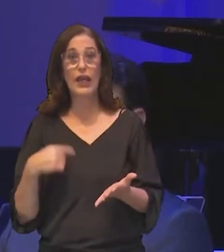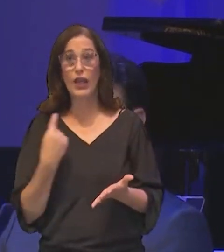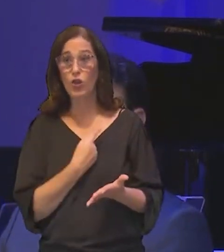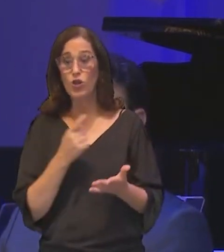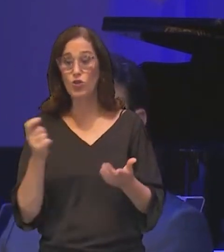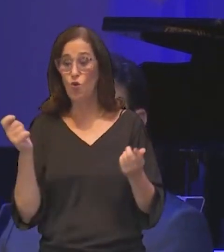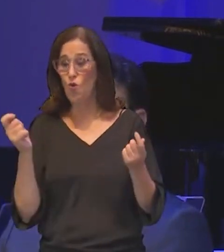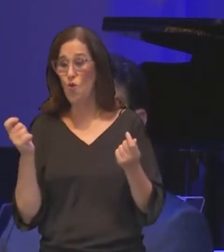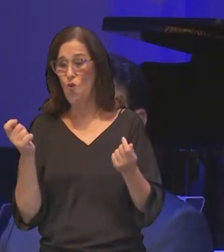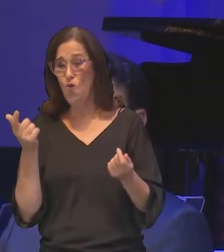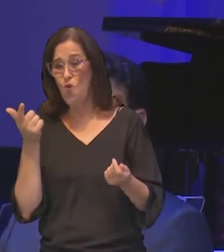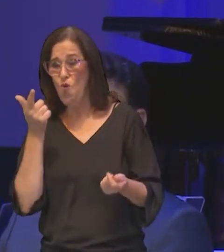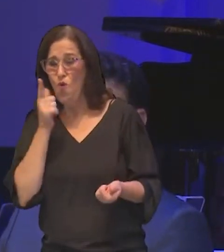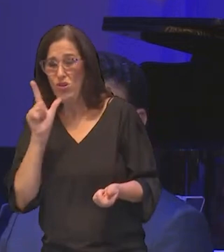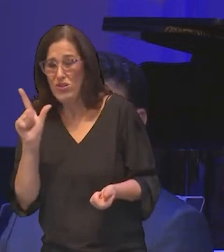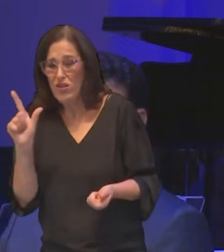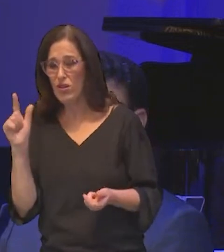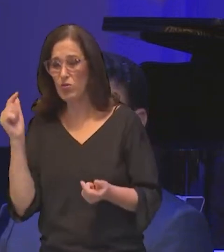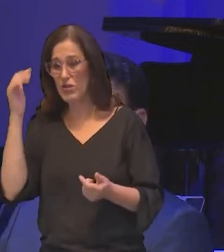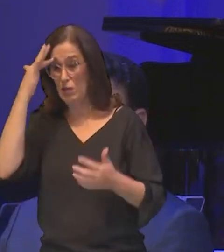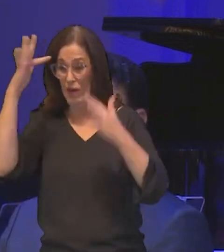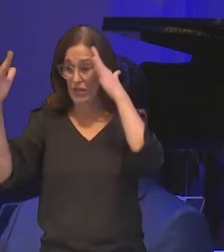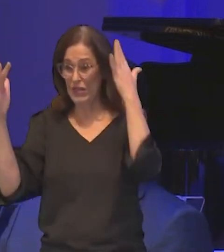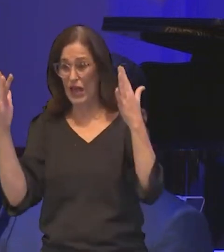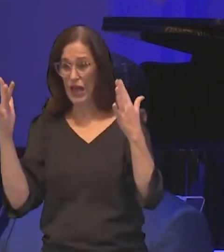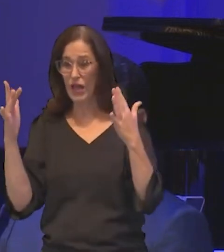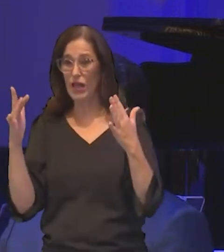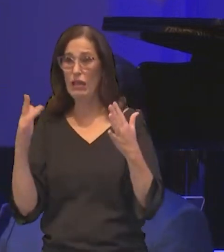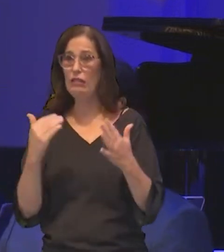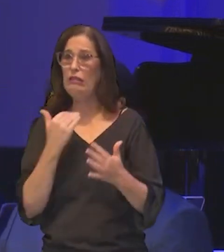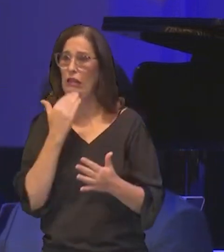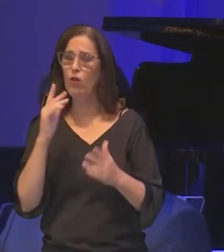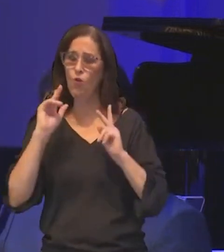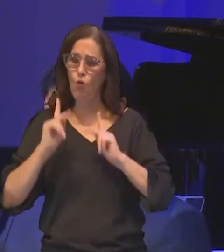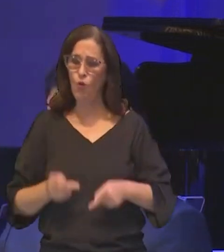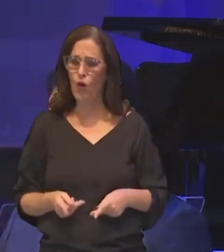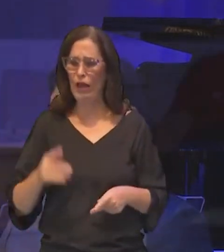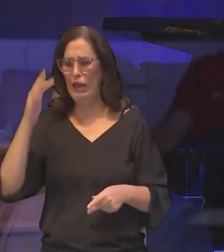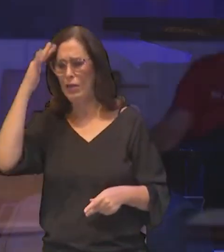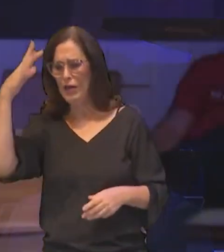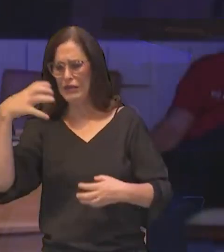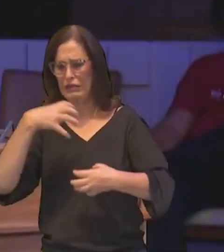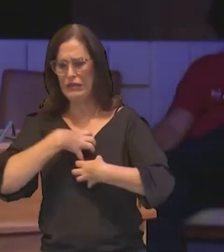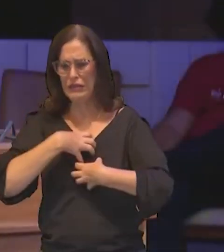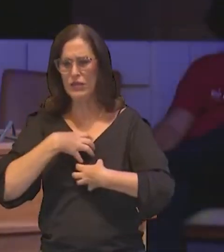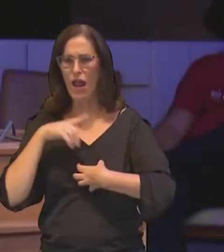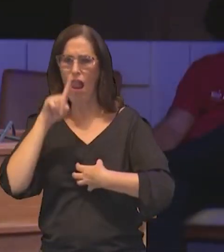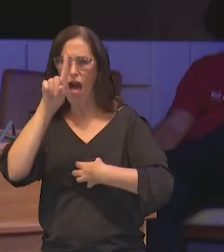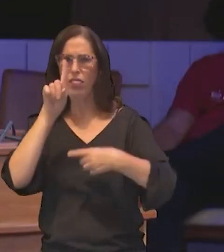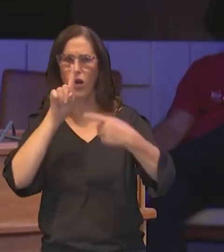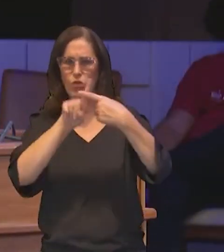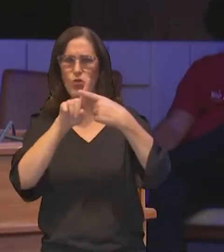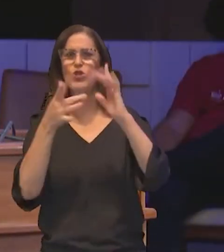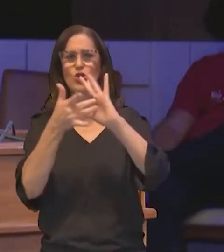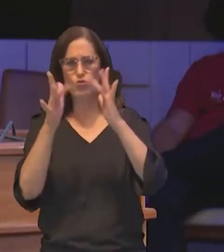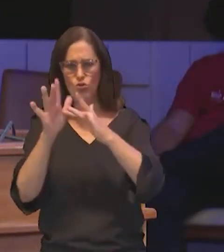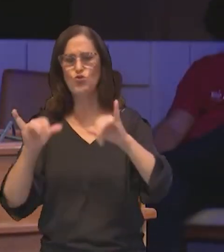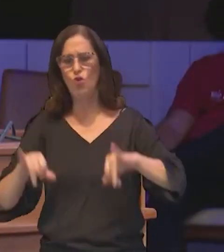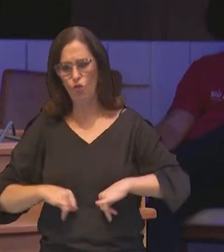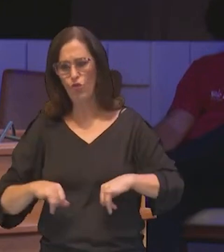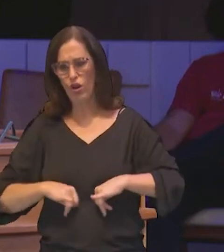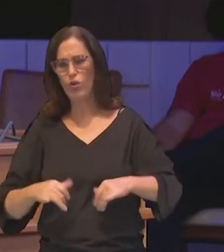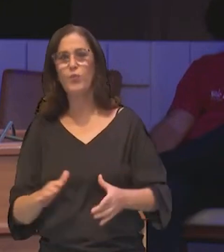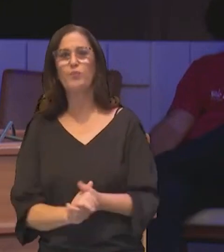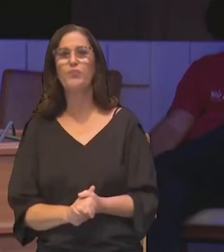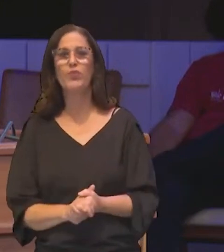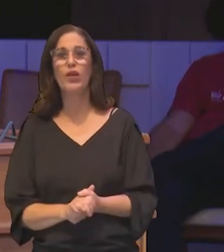inimagináveis, aquelas dores que nenhum ser humano pode imaginar ou sentir lá na cruz. Quando nós começamos